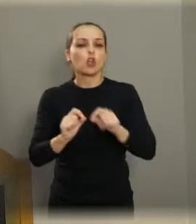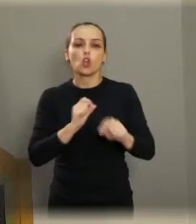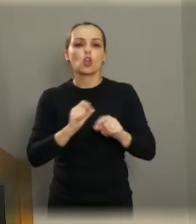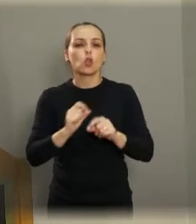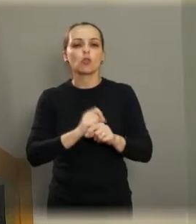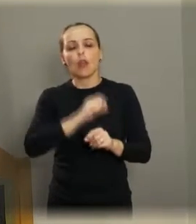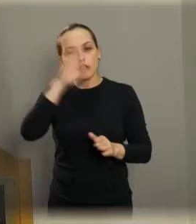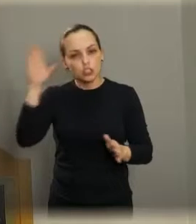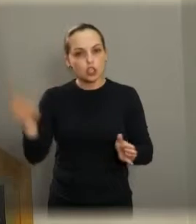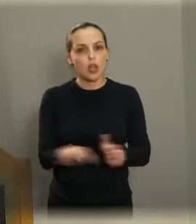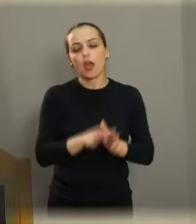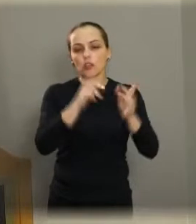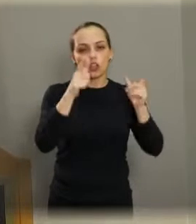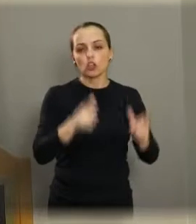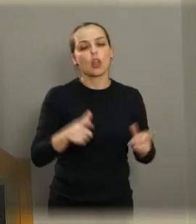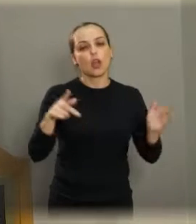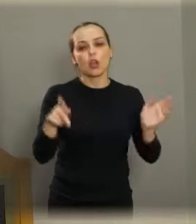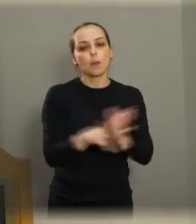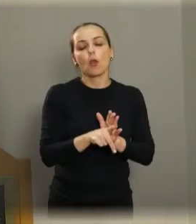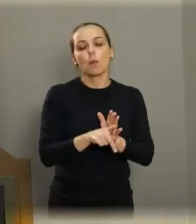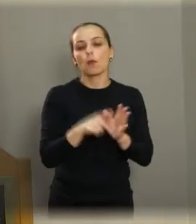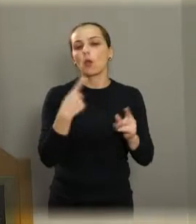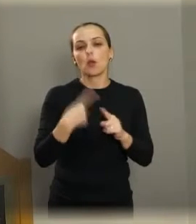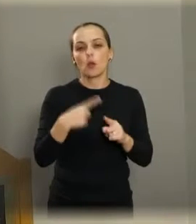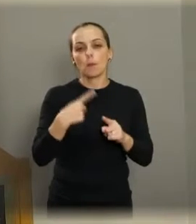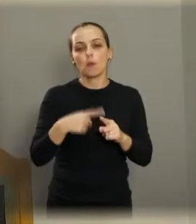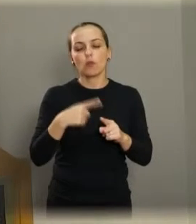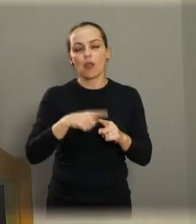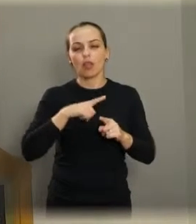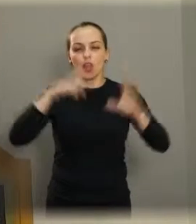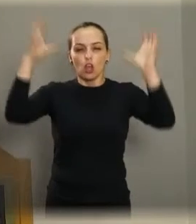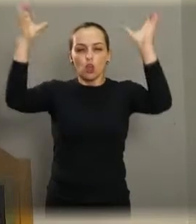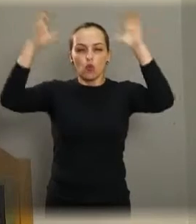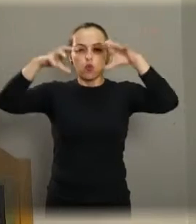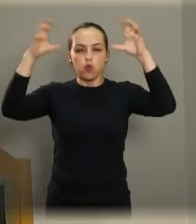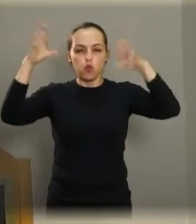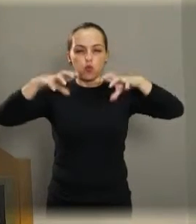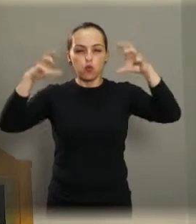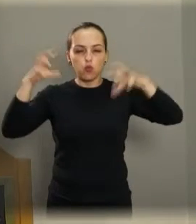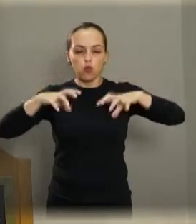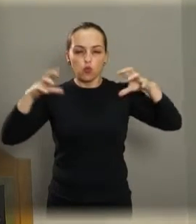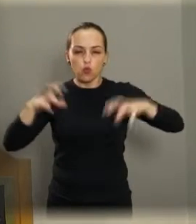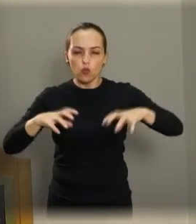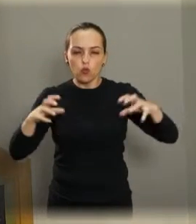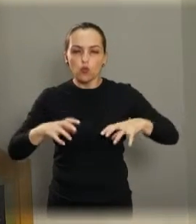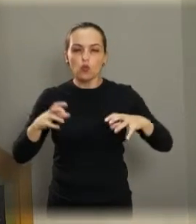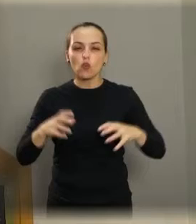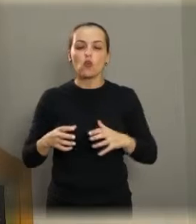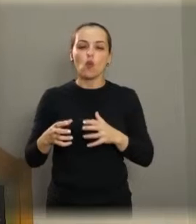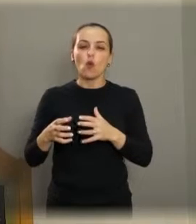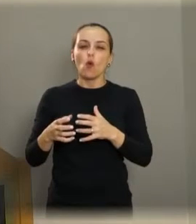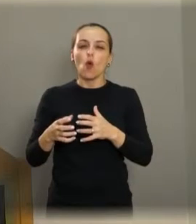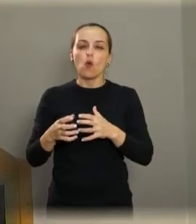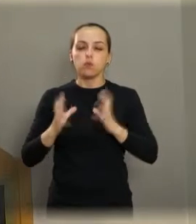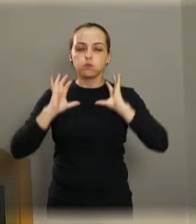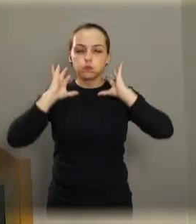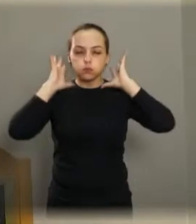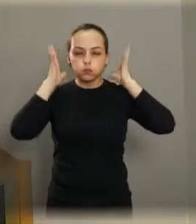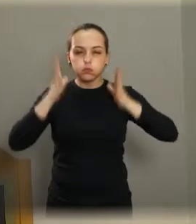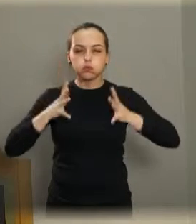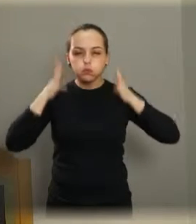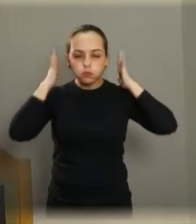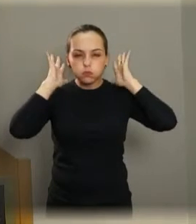condições de chegar nas proximidades do local por conta das recentes chuvas e aí para de entrar com o caminhão fica um pouco complicado